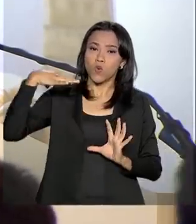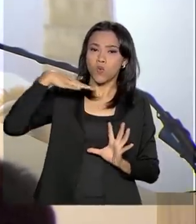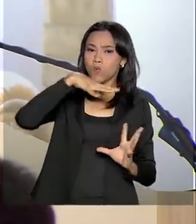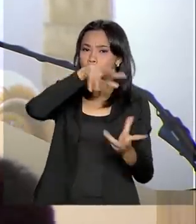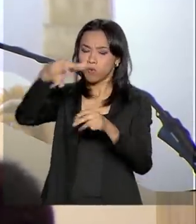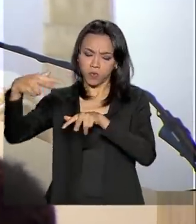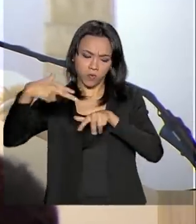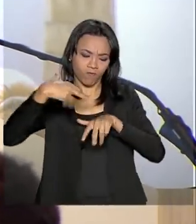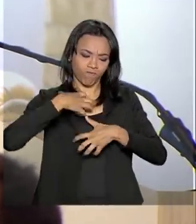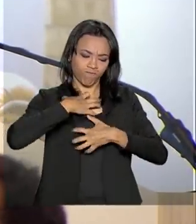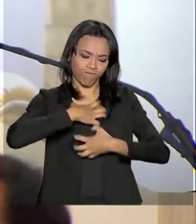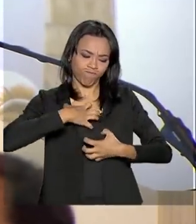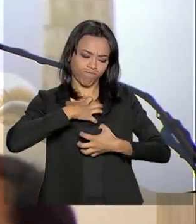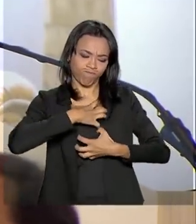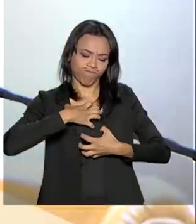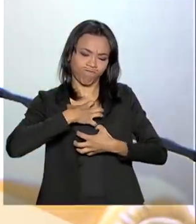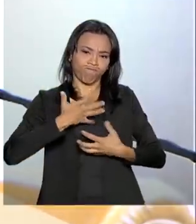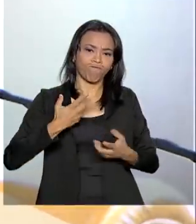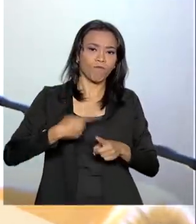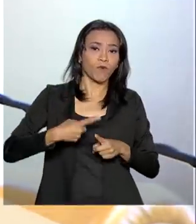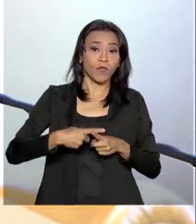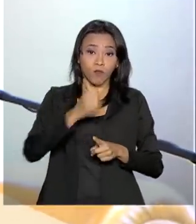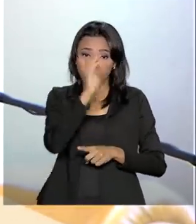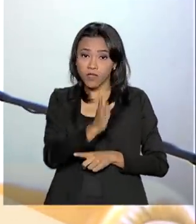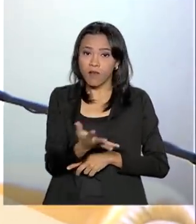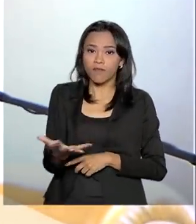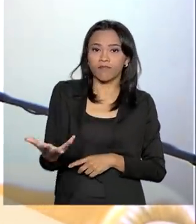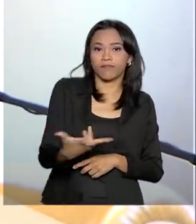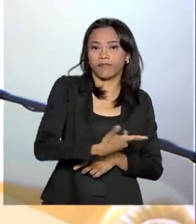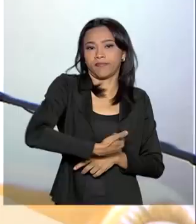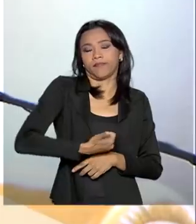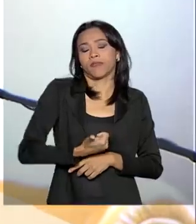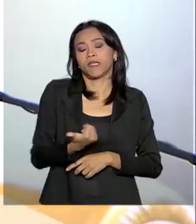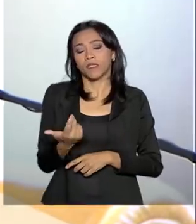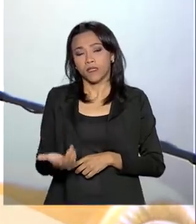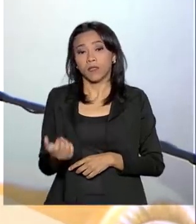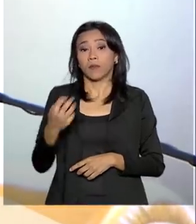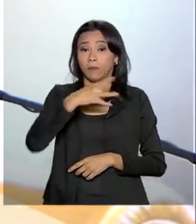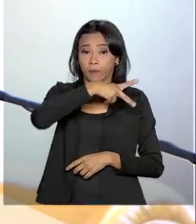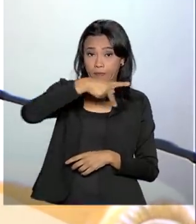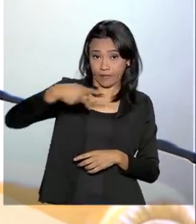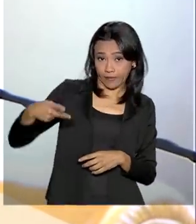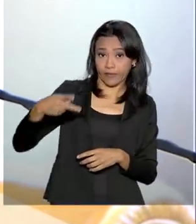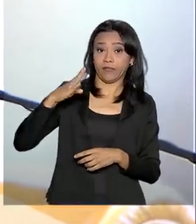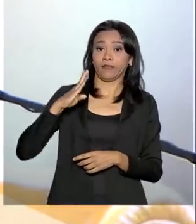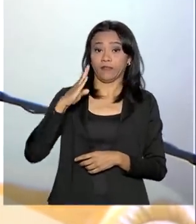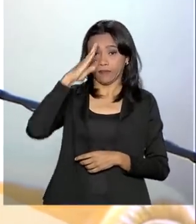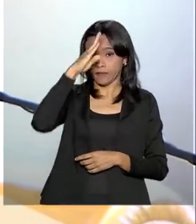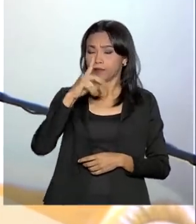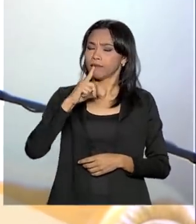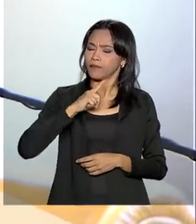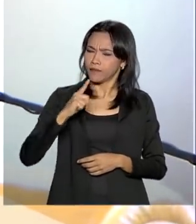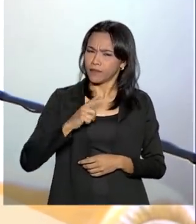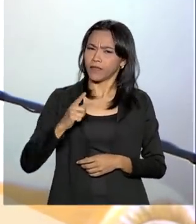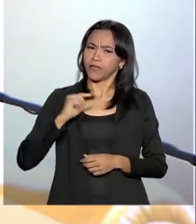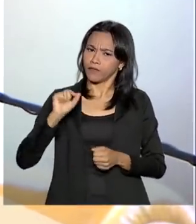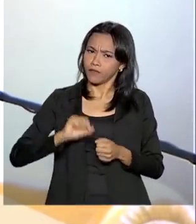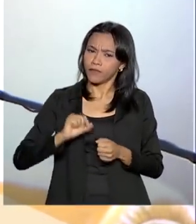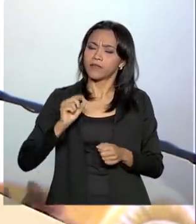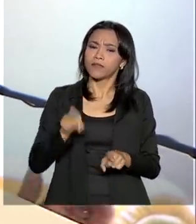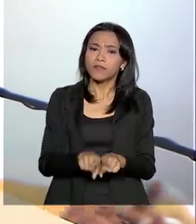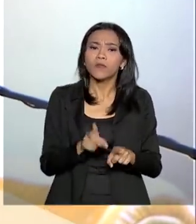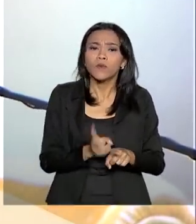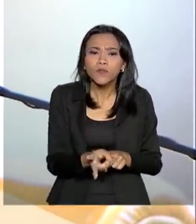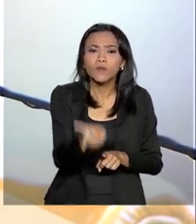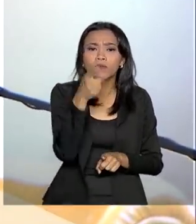nossa eficiência. O presidente Jair Bolsonaro tem feito e tem falado sempre que